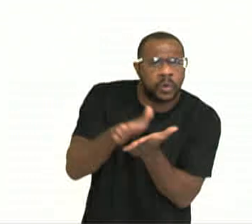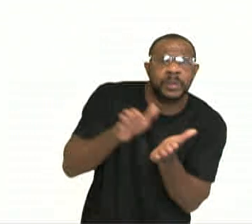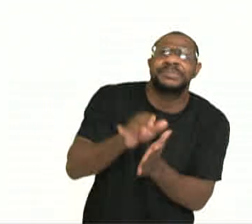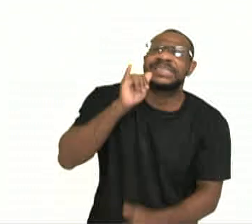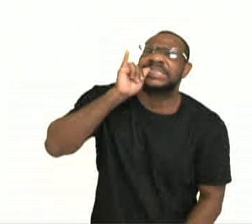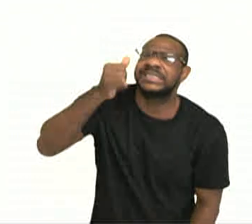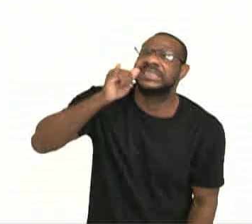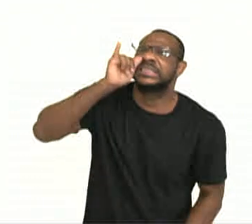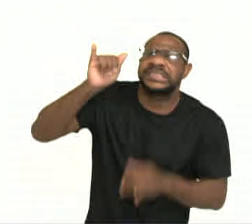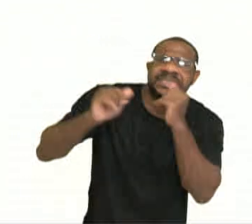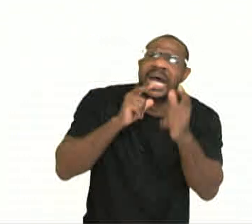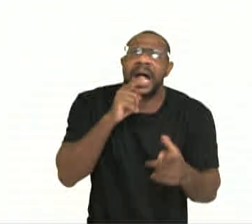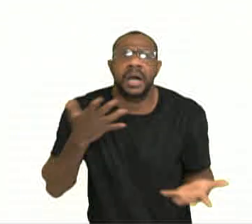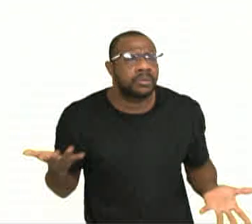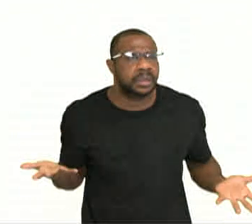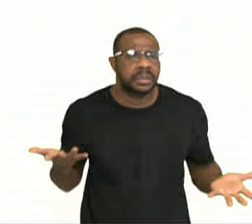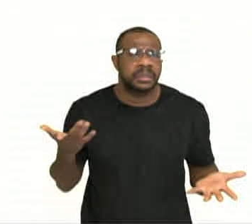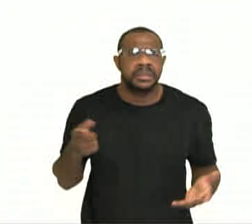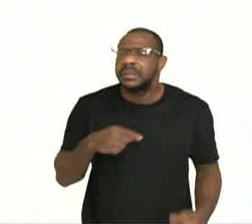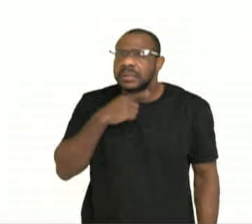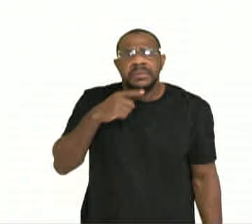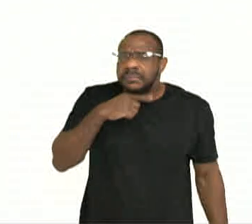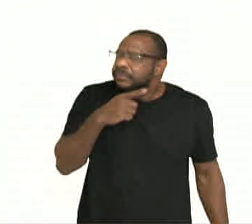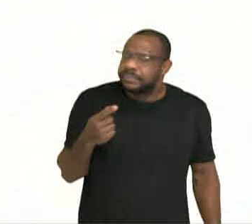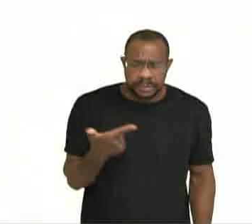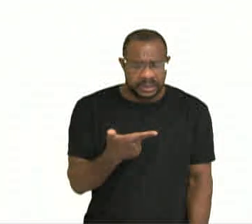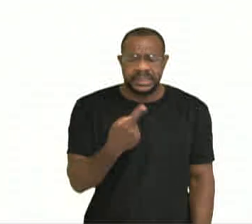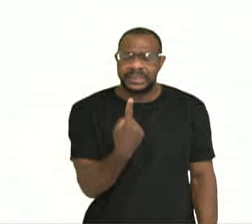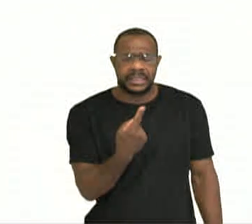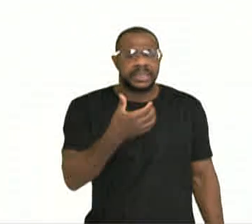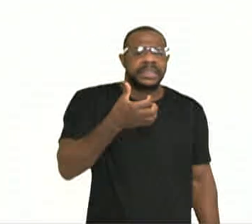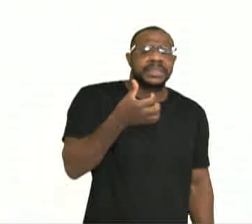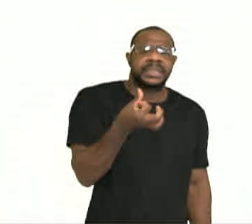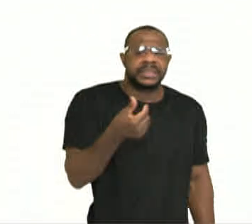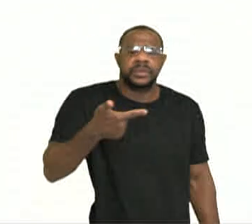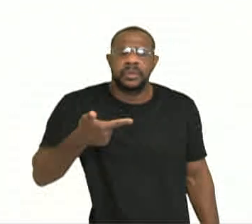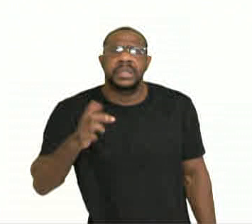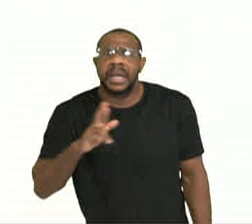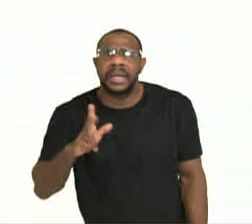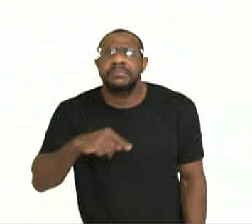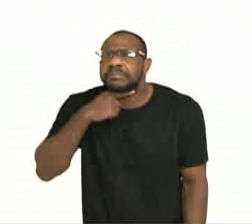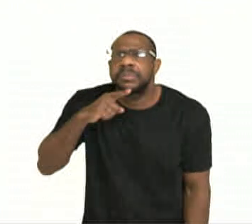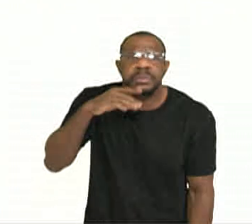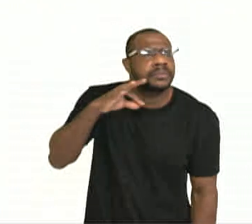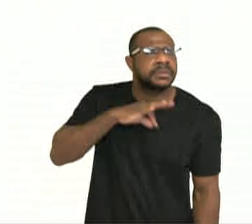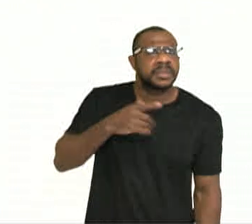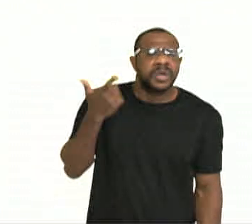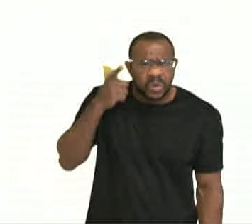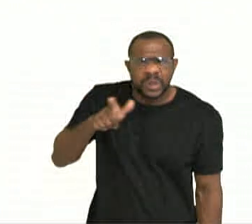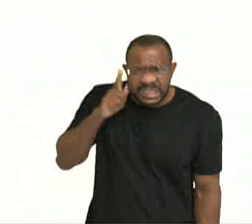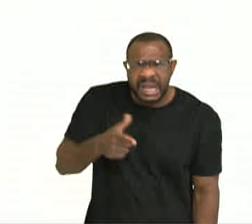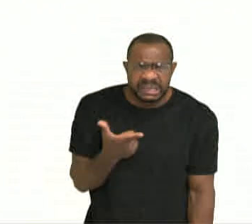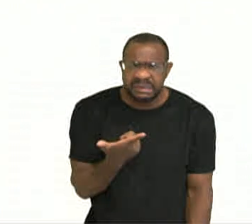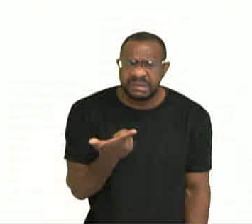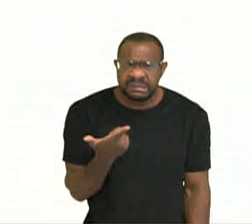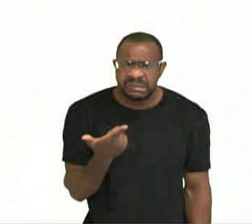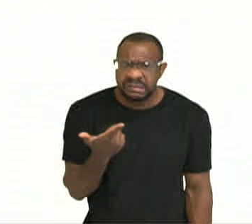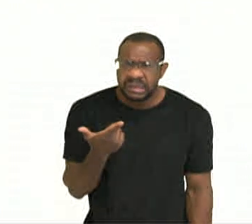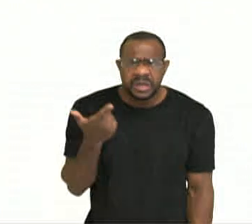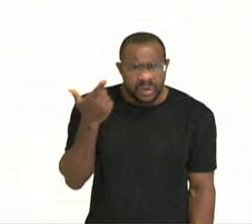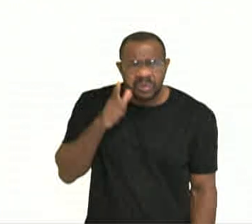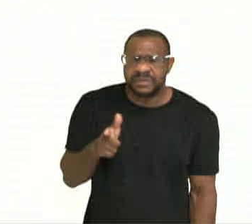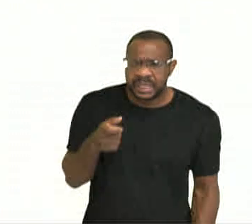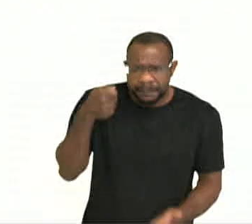energia e de água. Então, todo esse conjunto necessário para a vida eu consigo com R$ 162 por